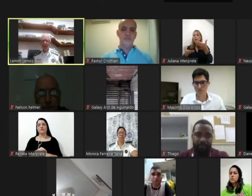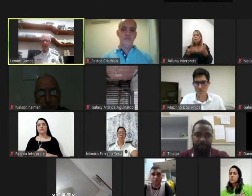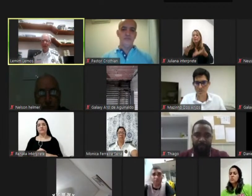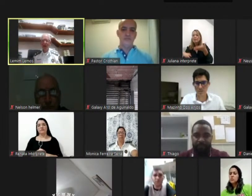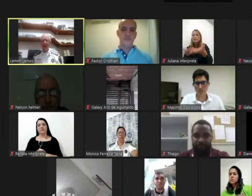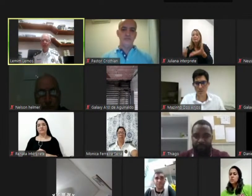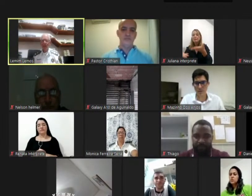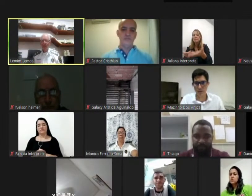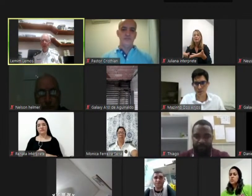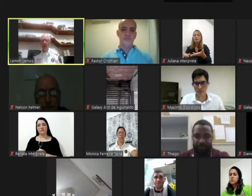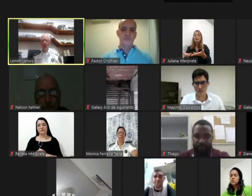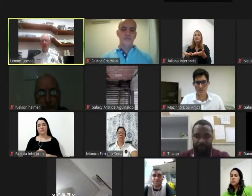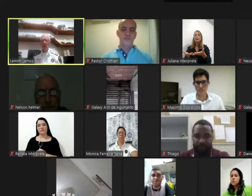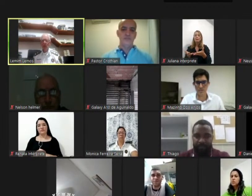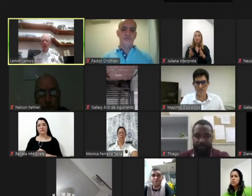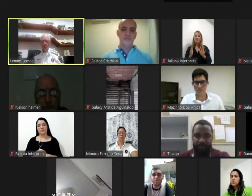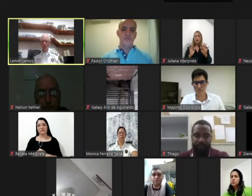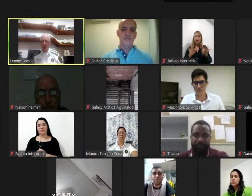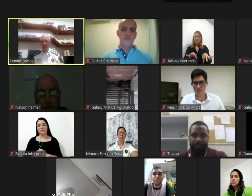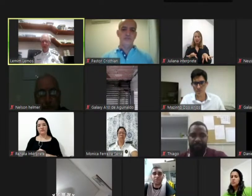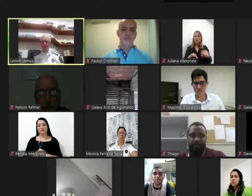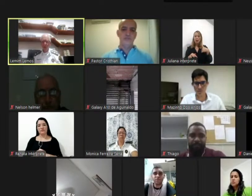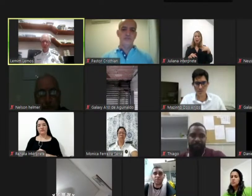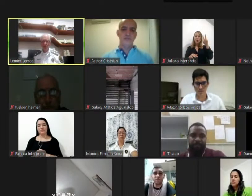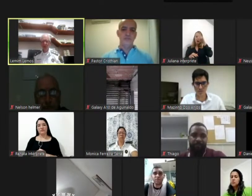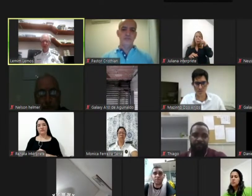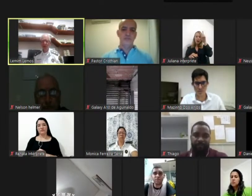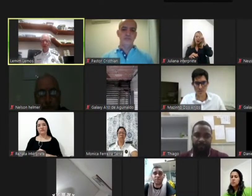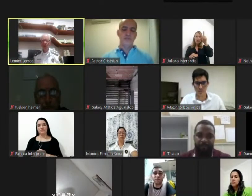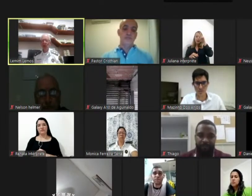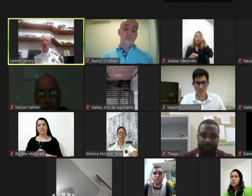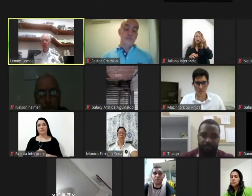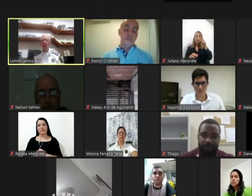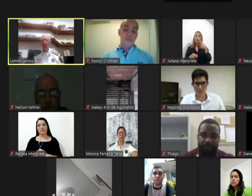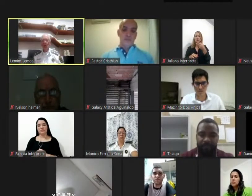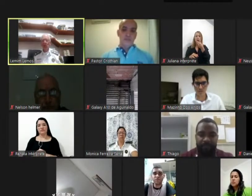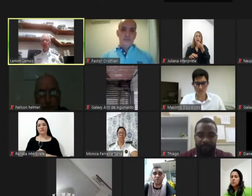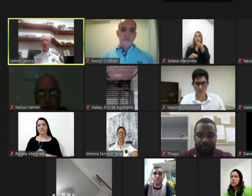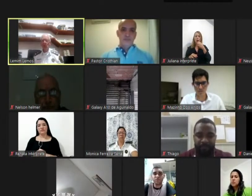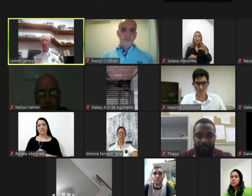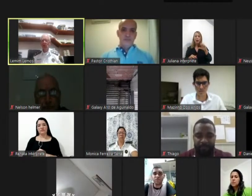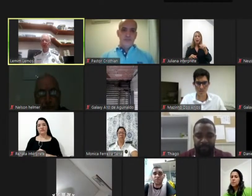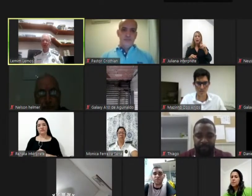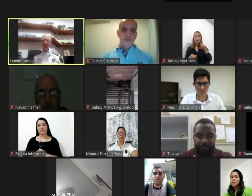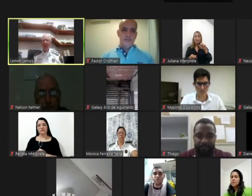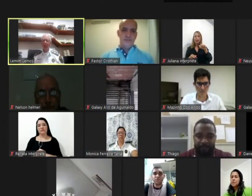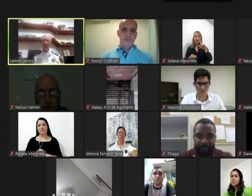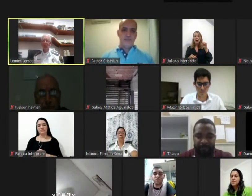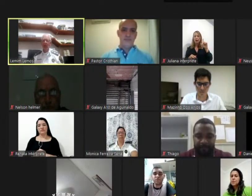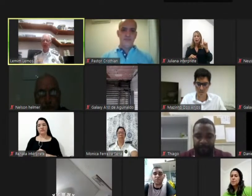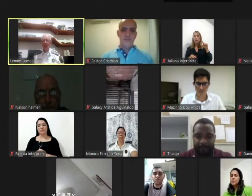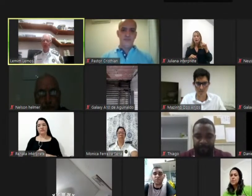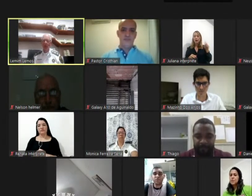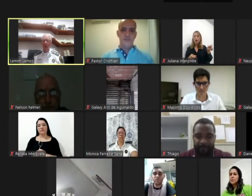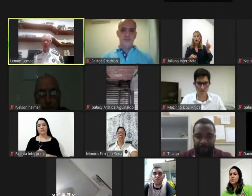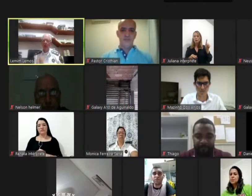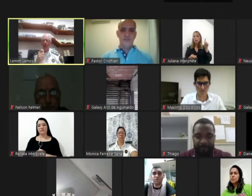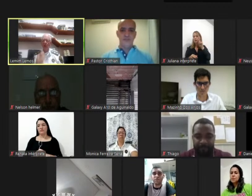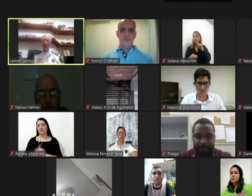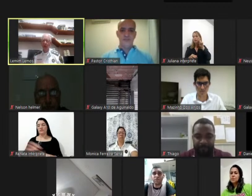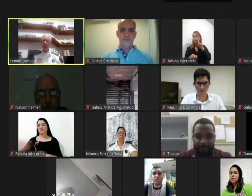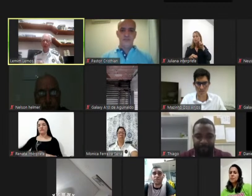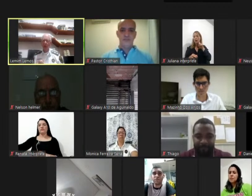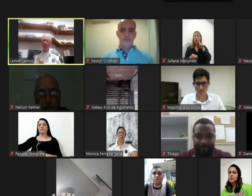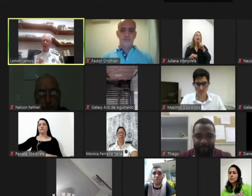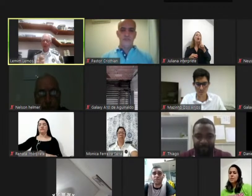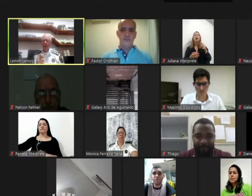Para encerrar, eu me lembro de um capelão nos Estados Unidos que todos os dias saía para distribuir um